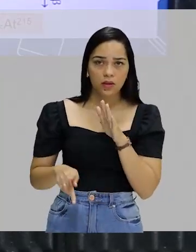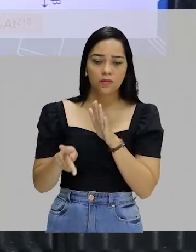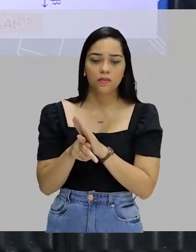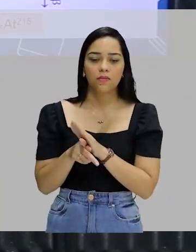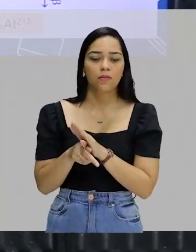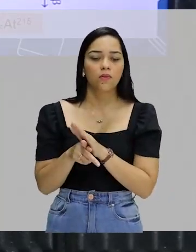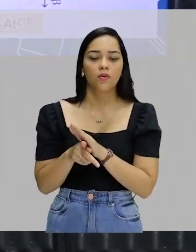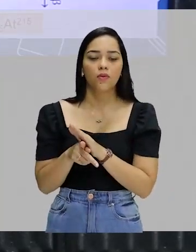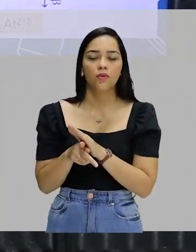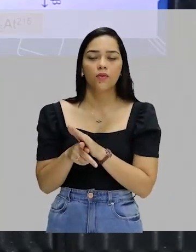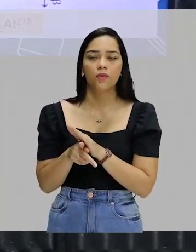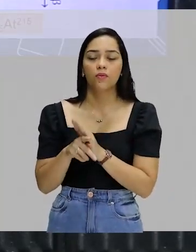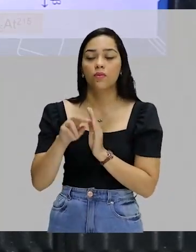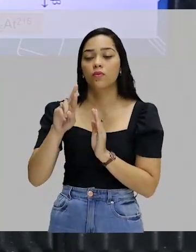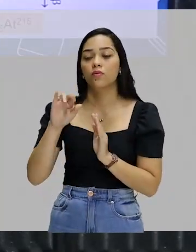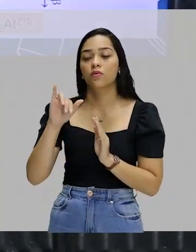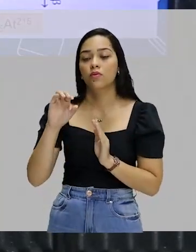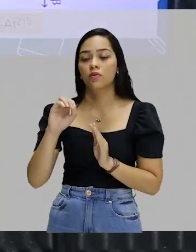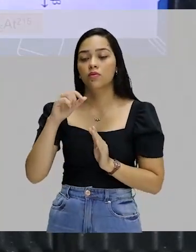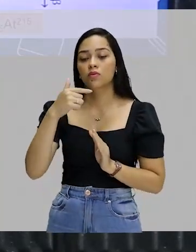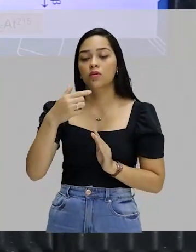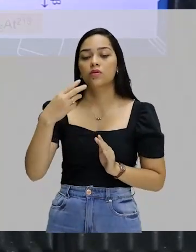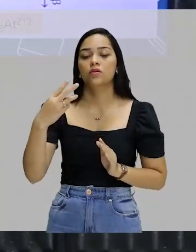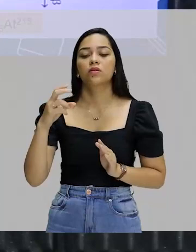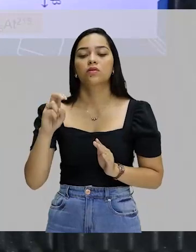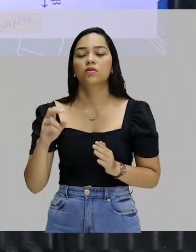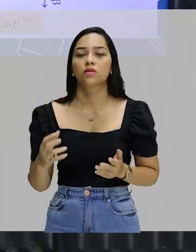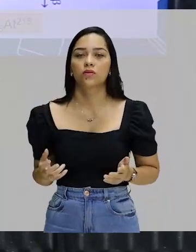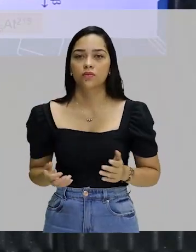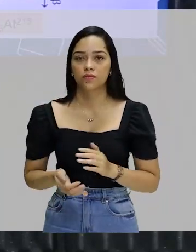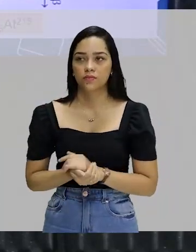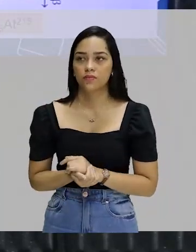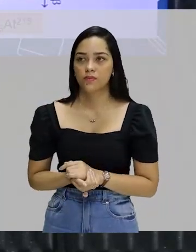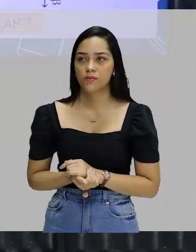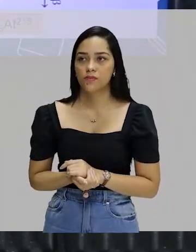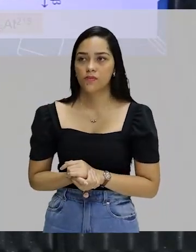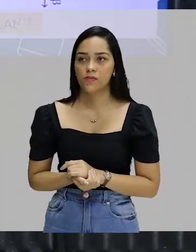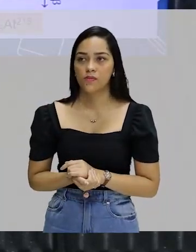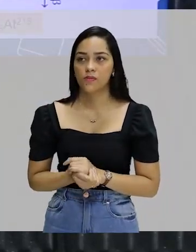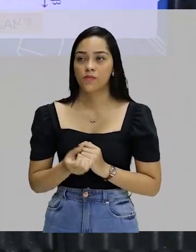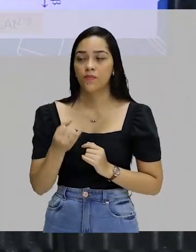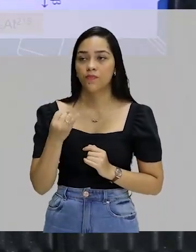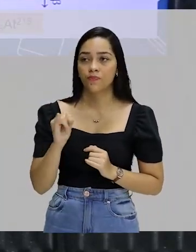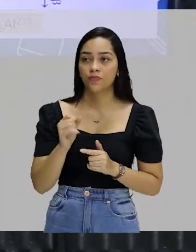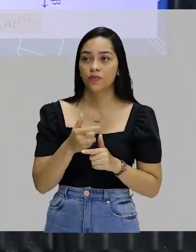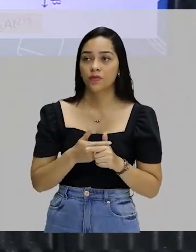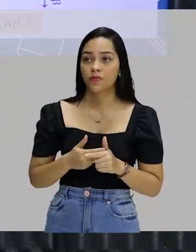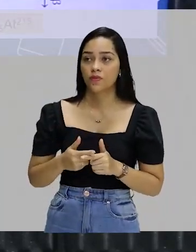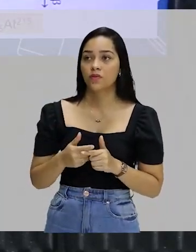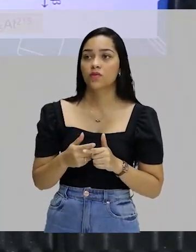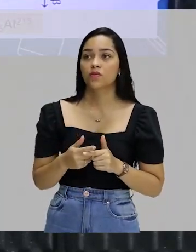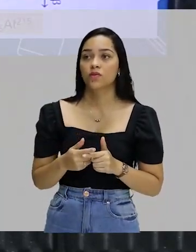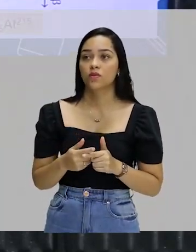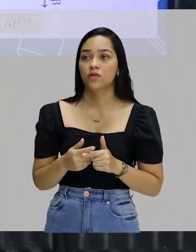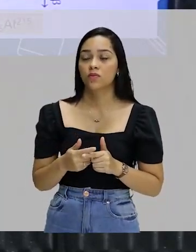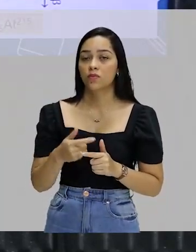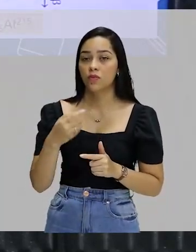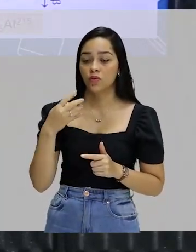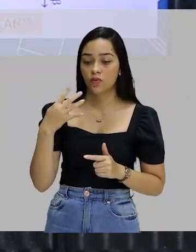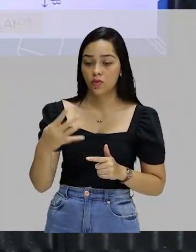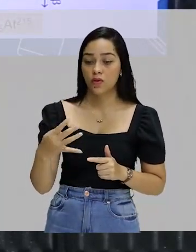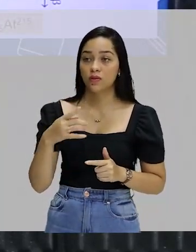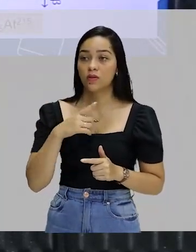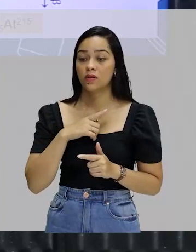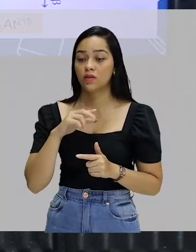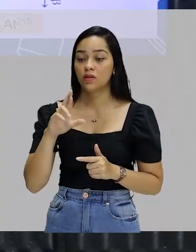pertence à série do urânio 235? Se a gente dividir a massa por 4 e tiver